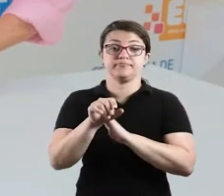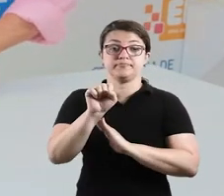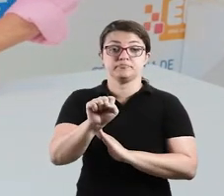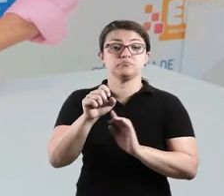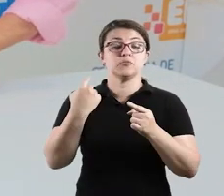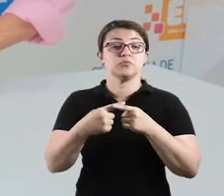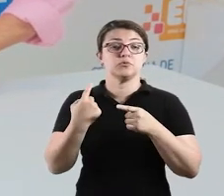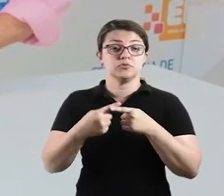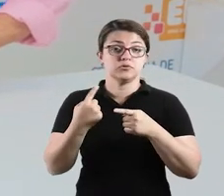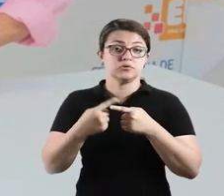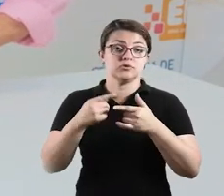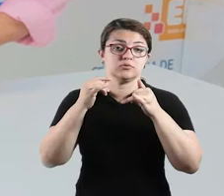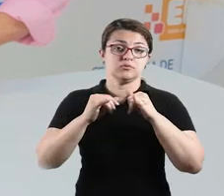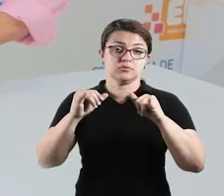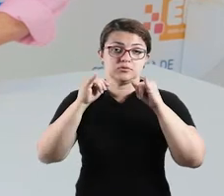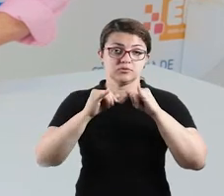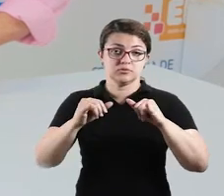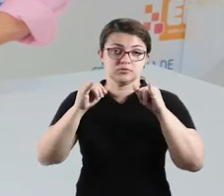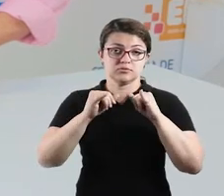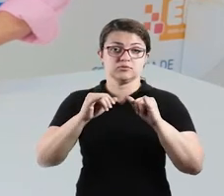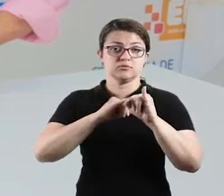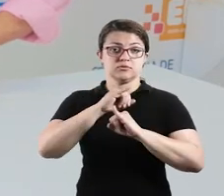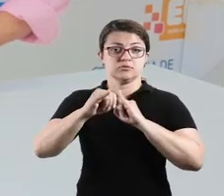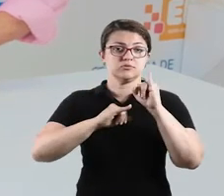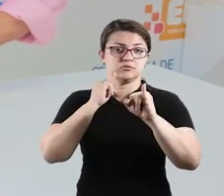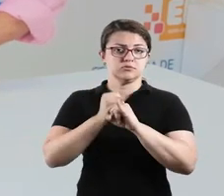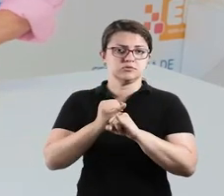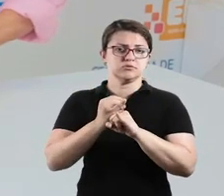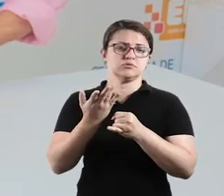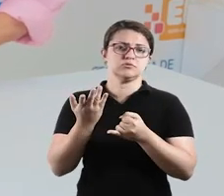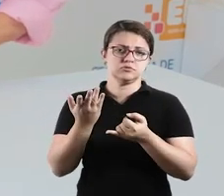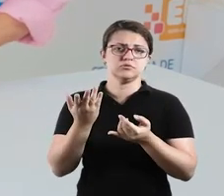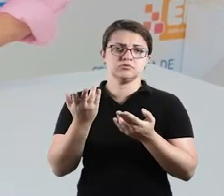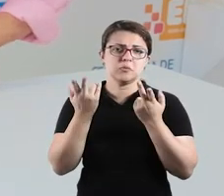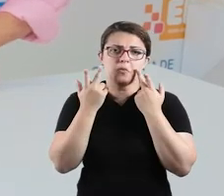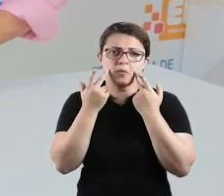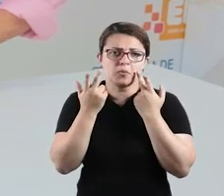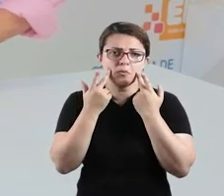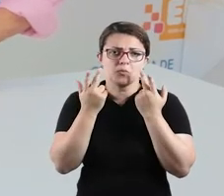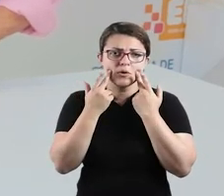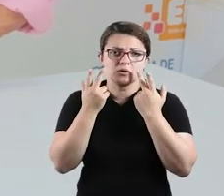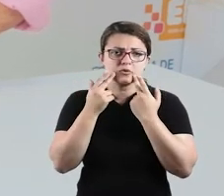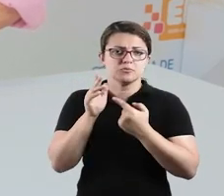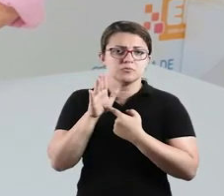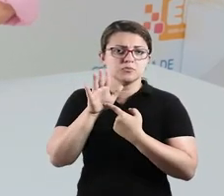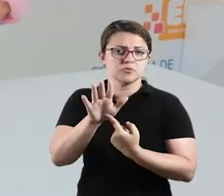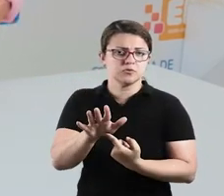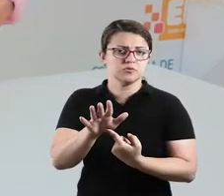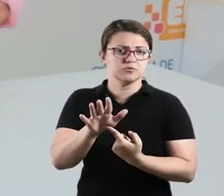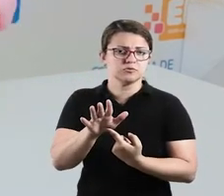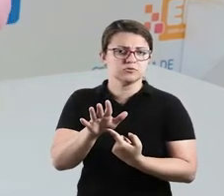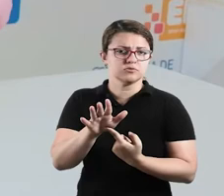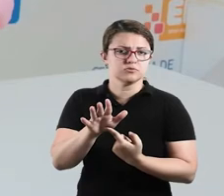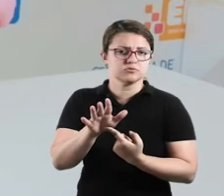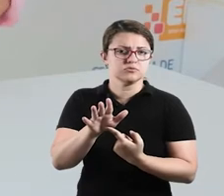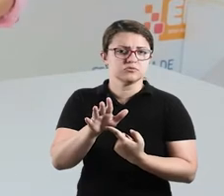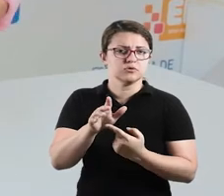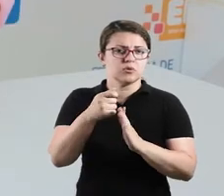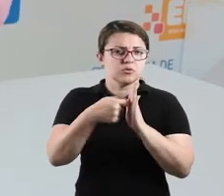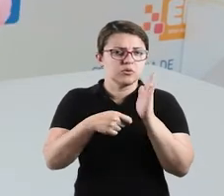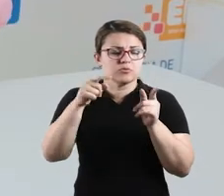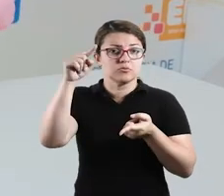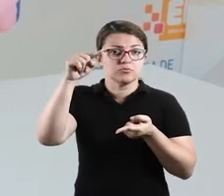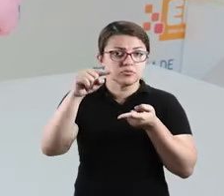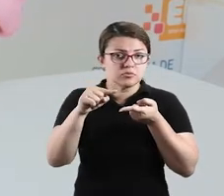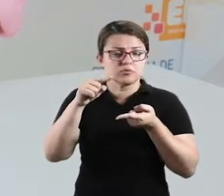8. Por que a notícia de internet geralmente apresenta um texto mais curto?